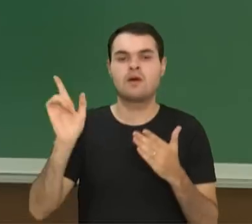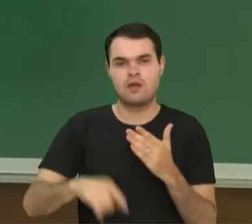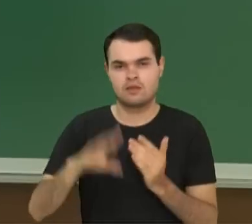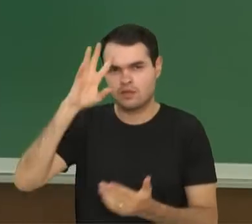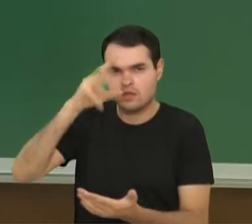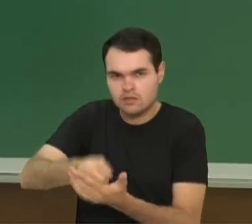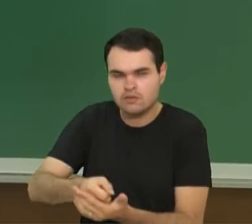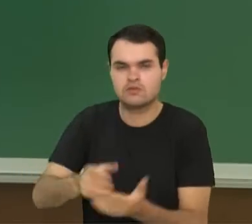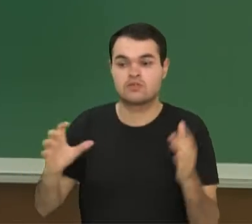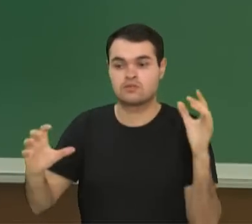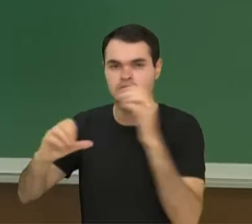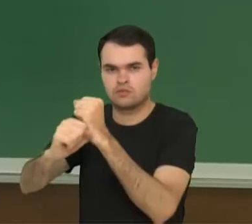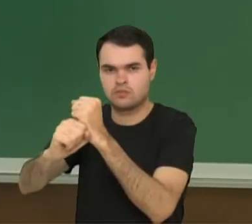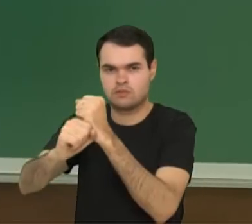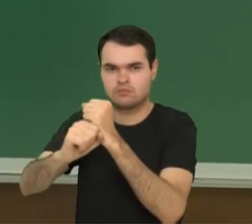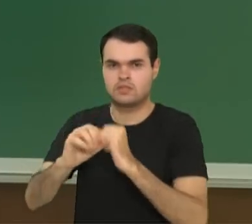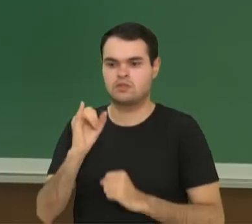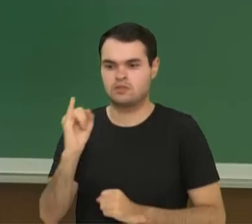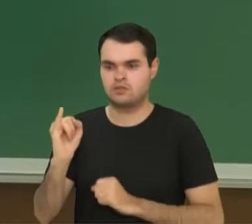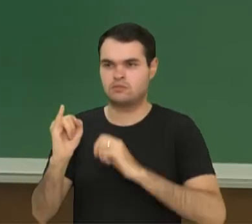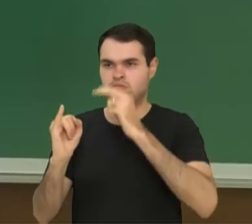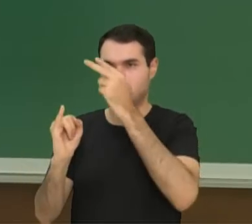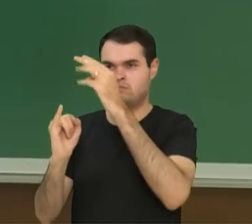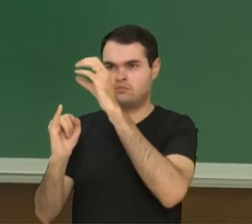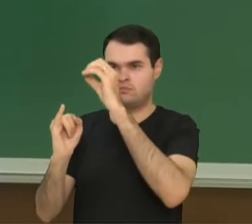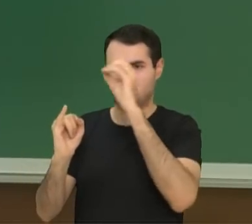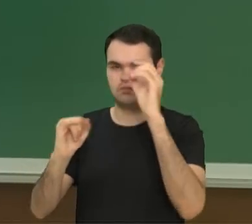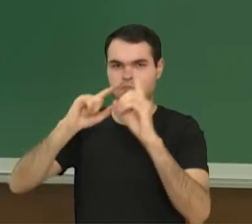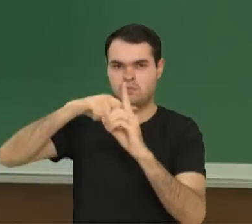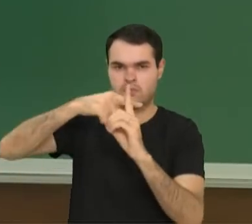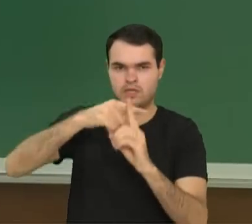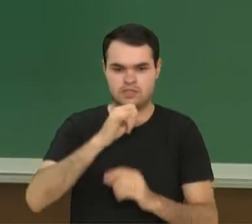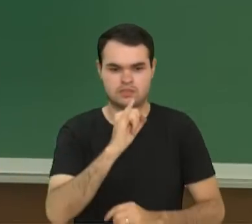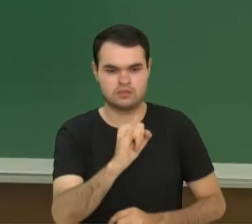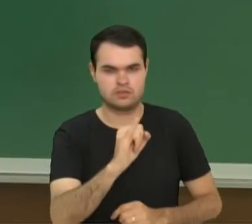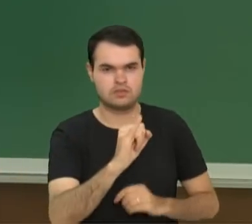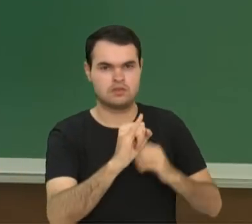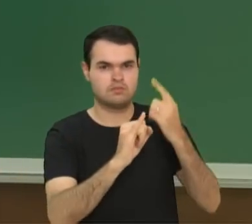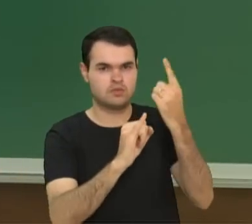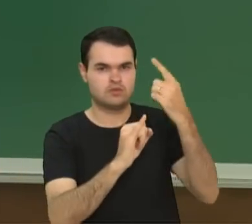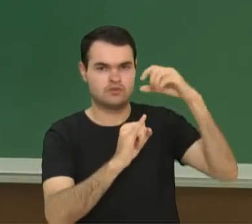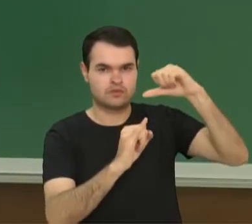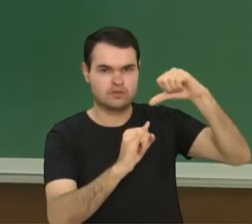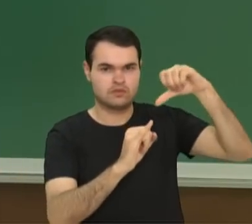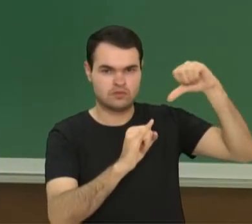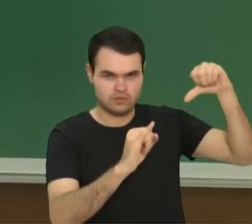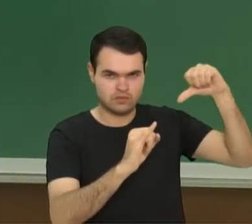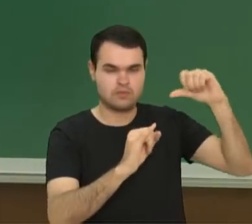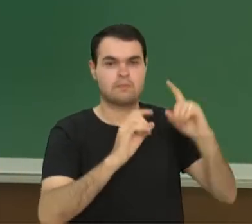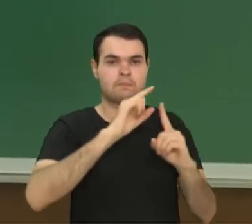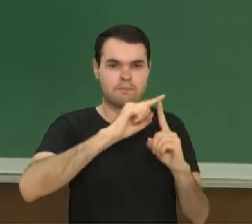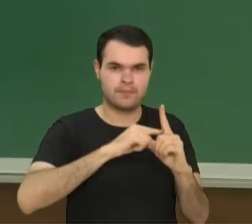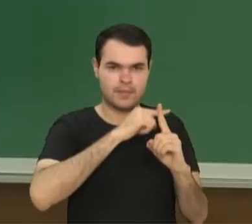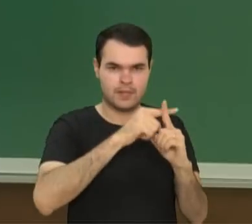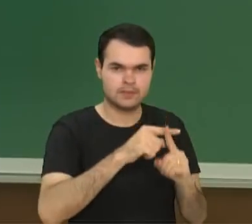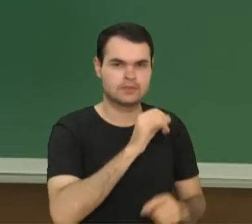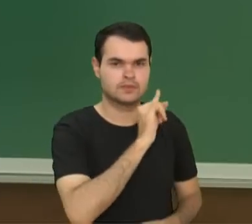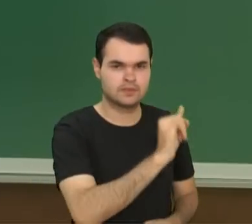o valor dessa soma, i elevado a 200 mais i elevado a 1999 mais